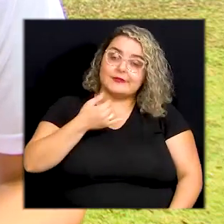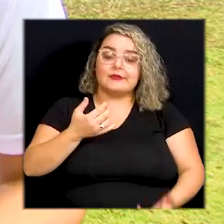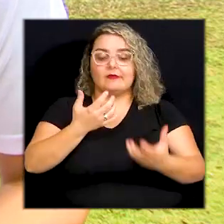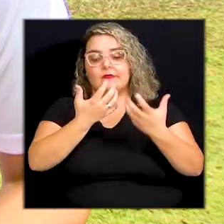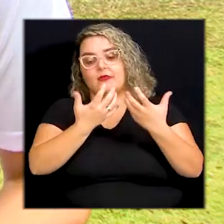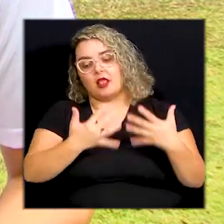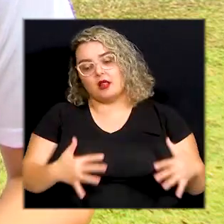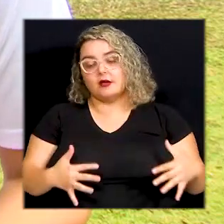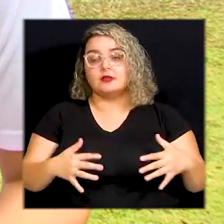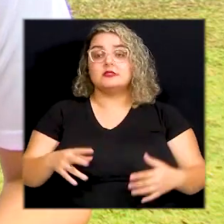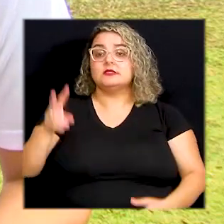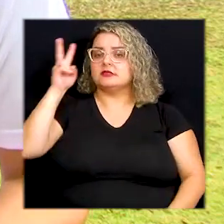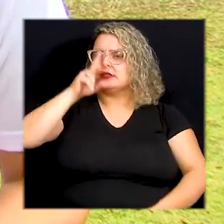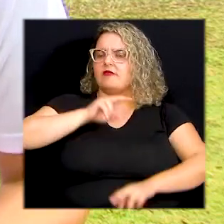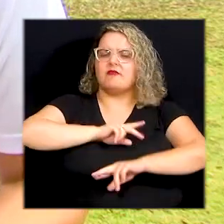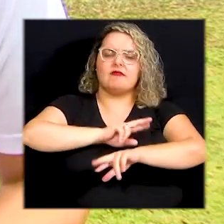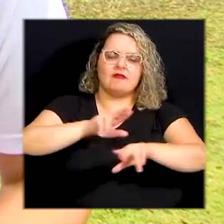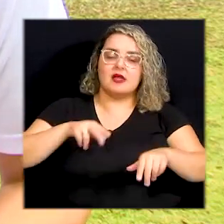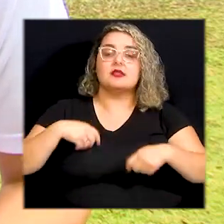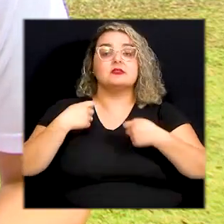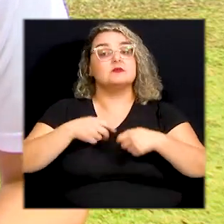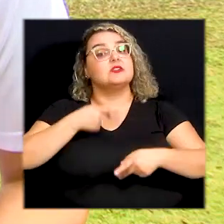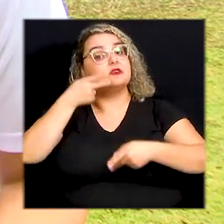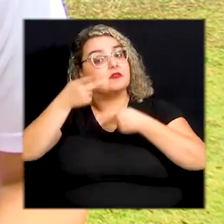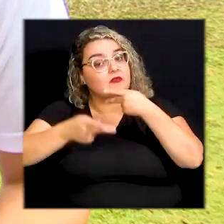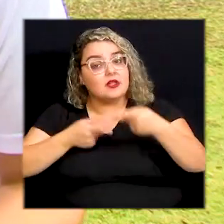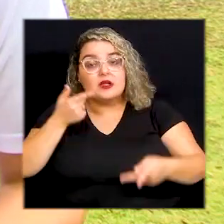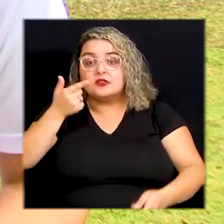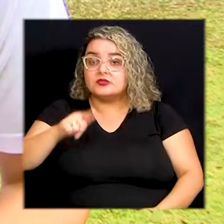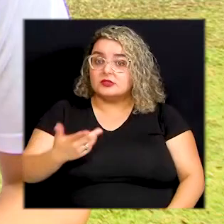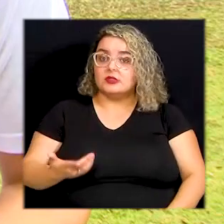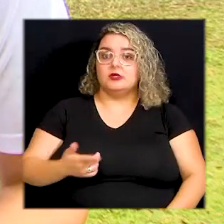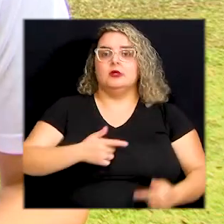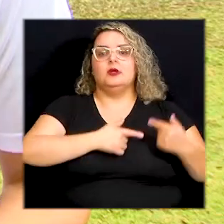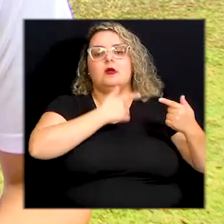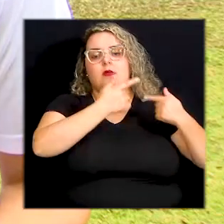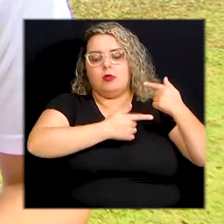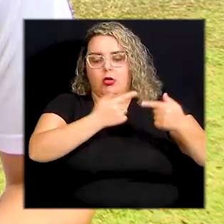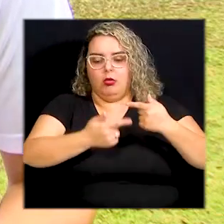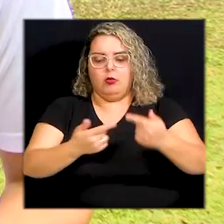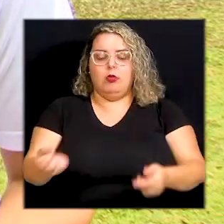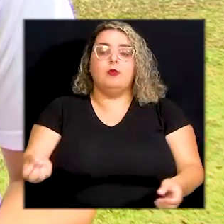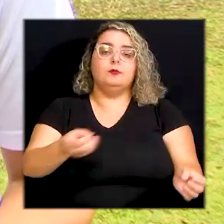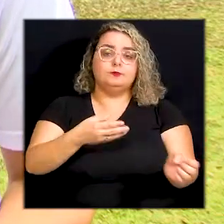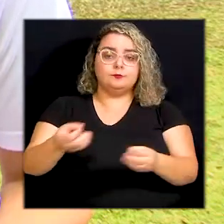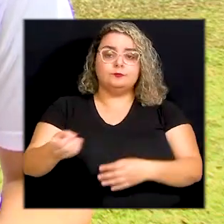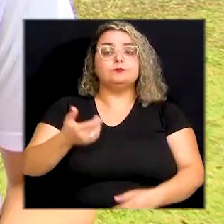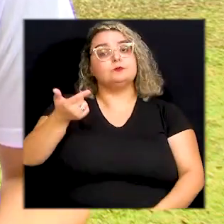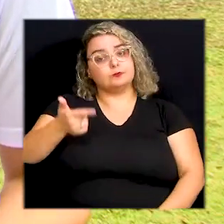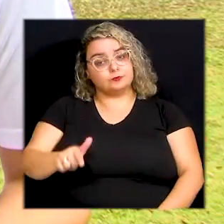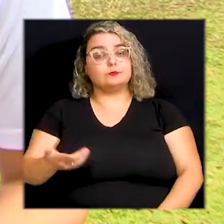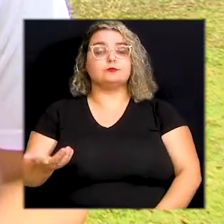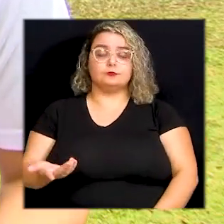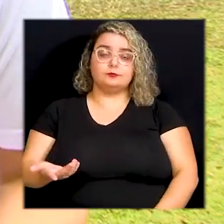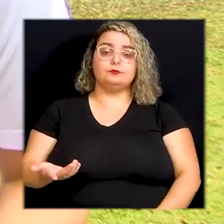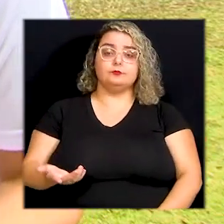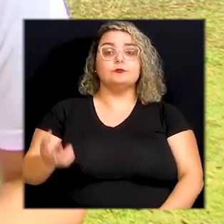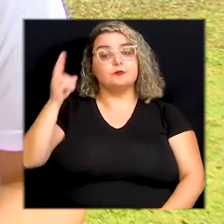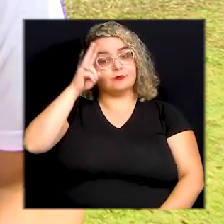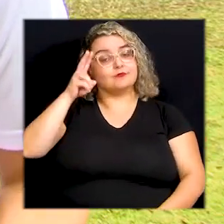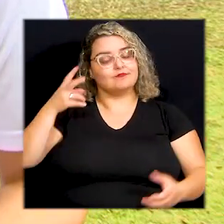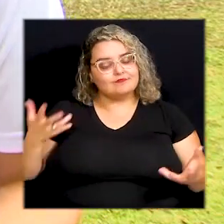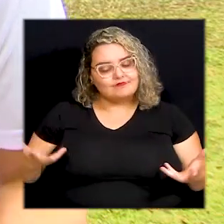está em ruínas, e tem muita história que a gente precisa recontar essa história, né, para essas gerações atuais, né, e manter,